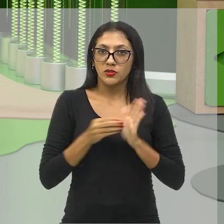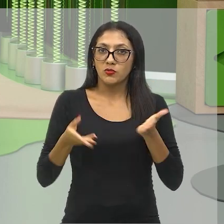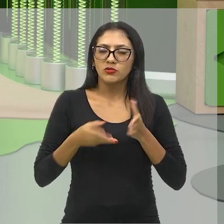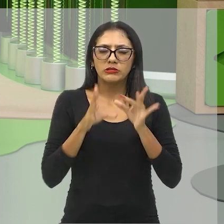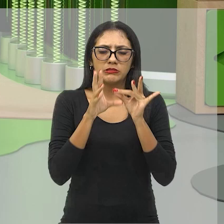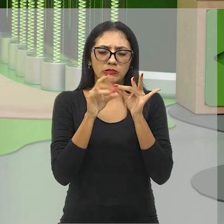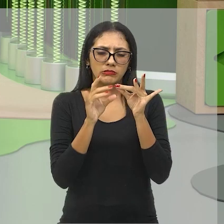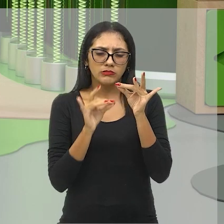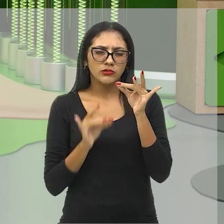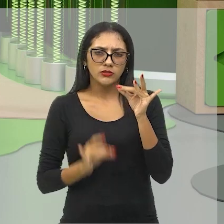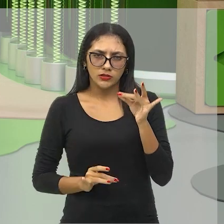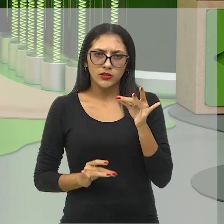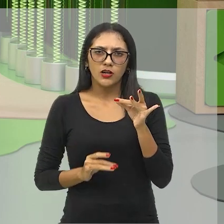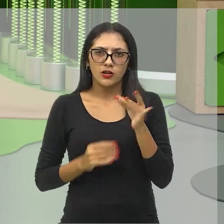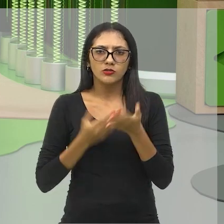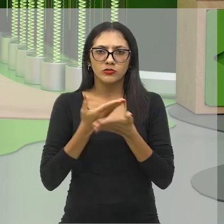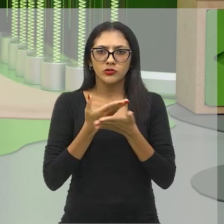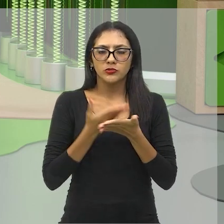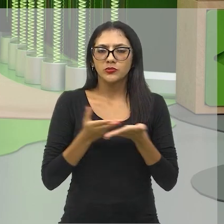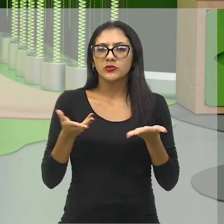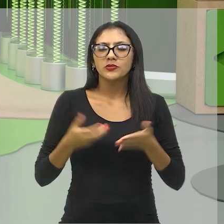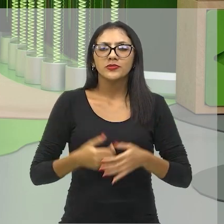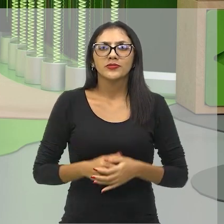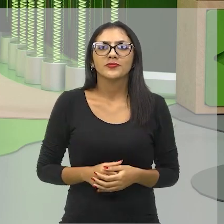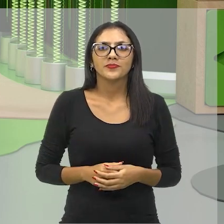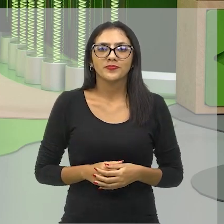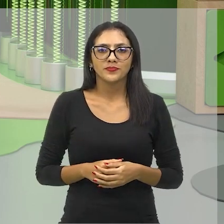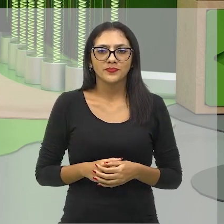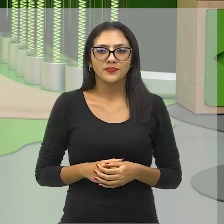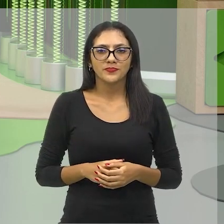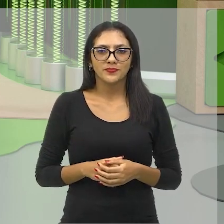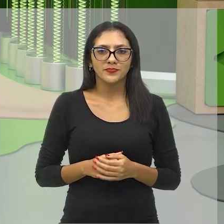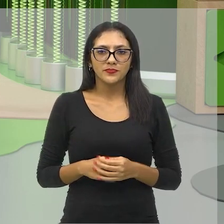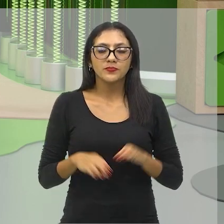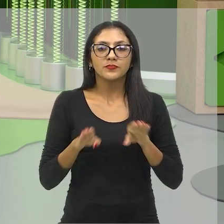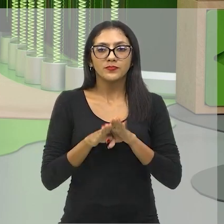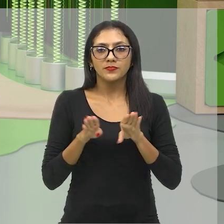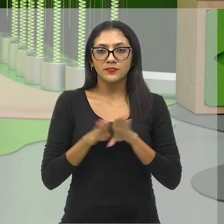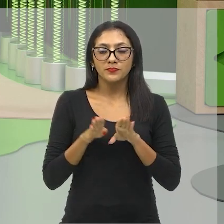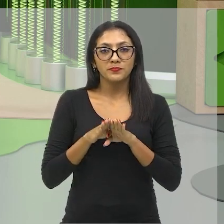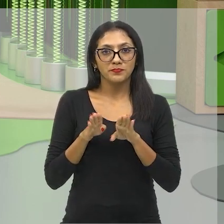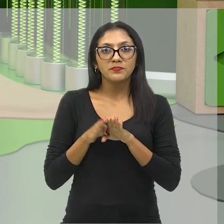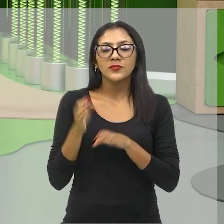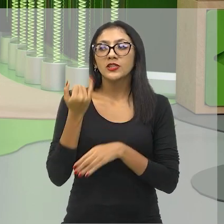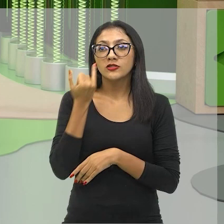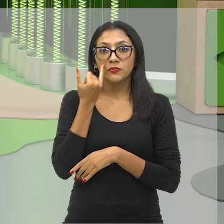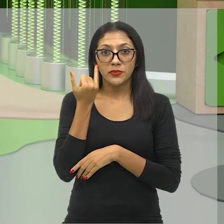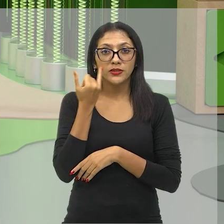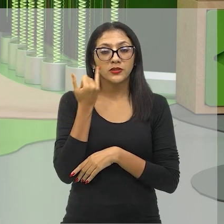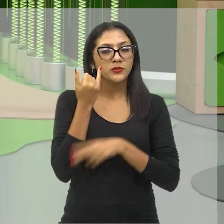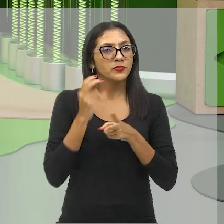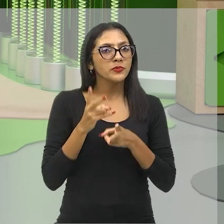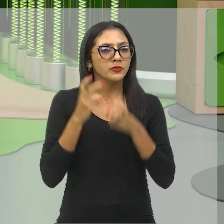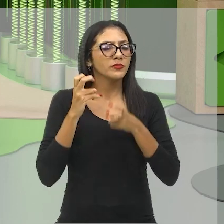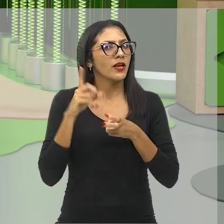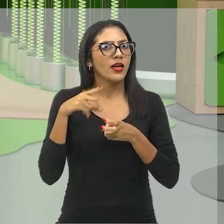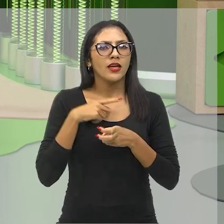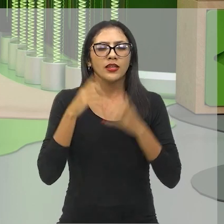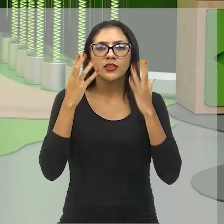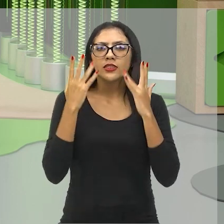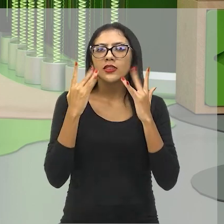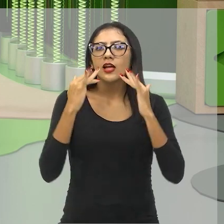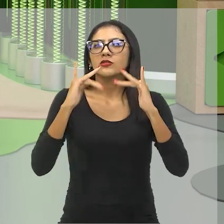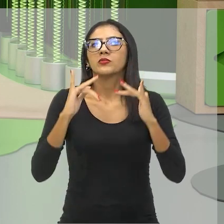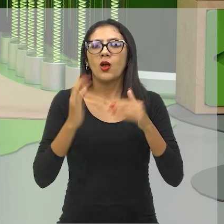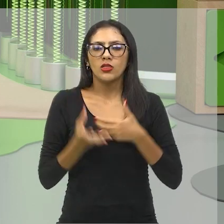detalhar um pouco mais nessa aula. E a gente observa também, né, que essa fertilização ali acontece naturalmente dentro do